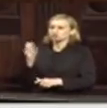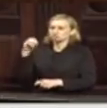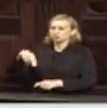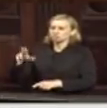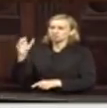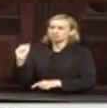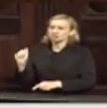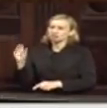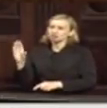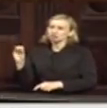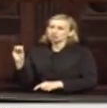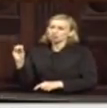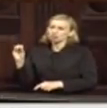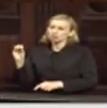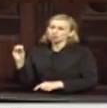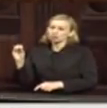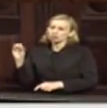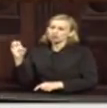né?